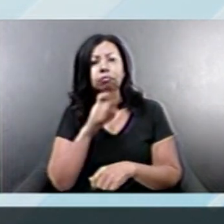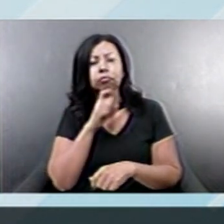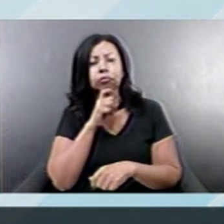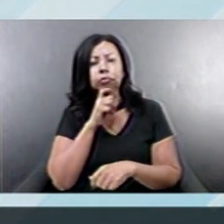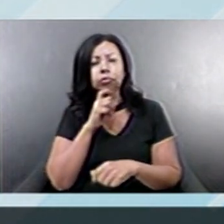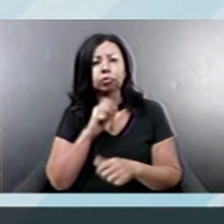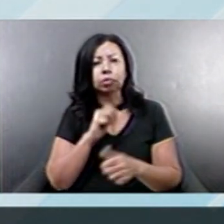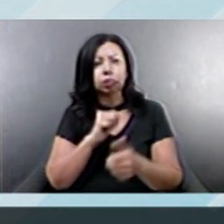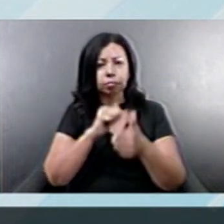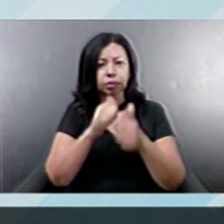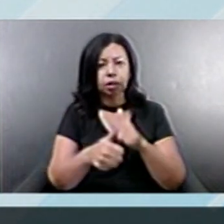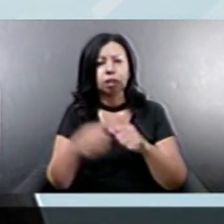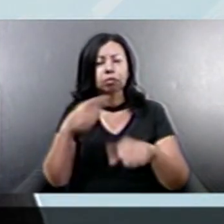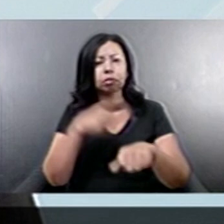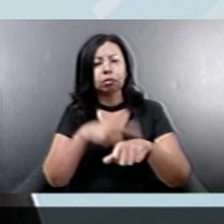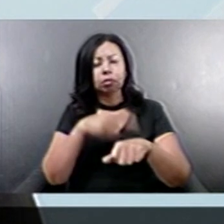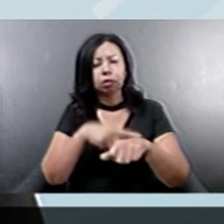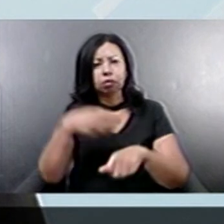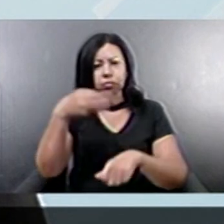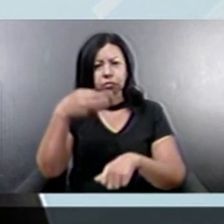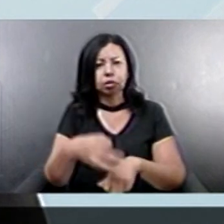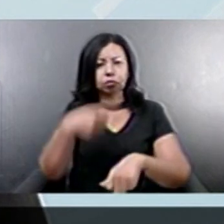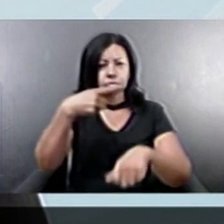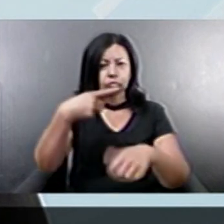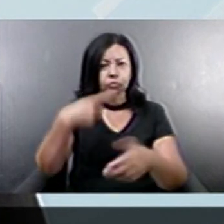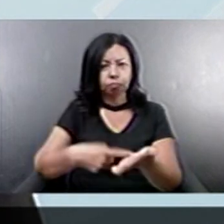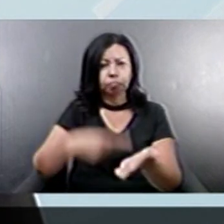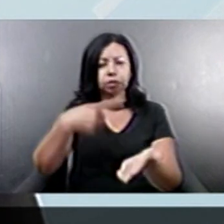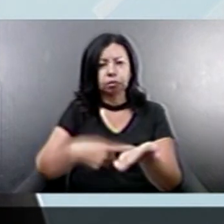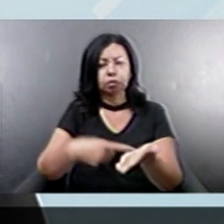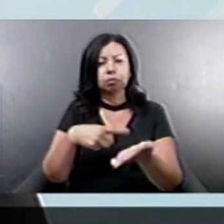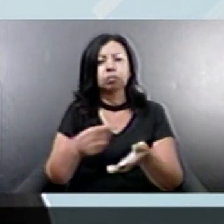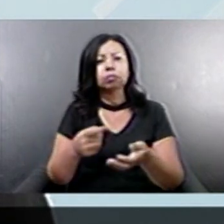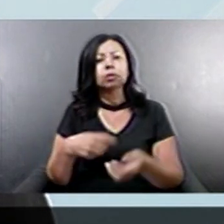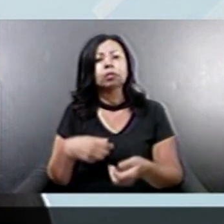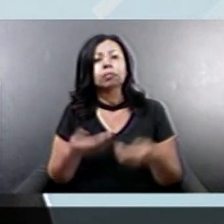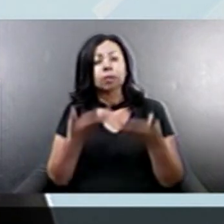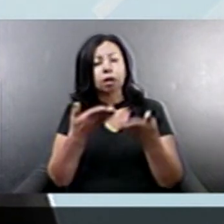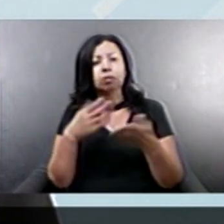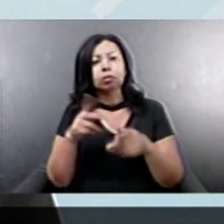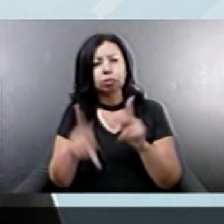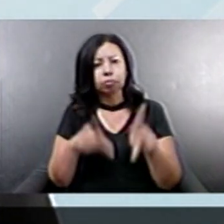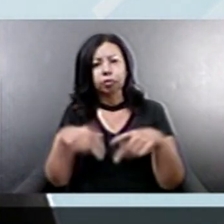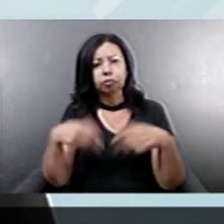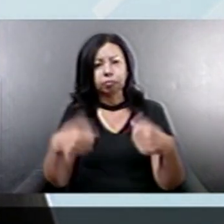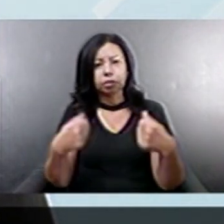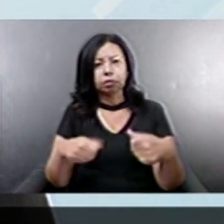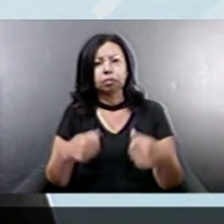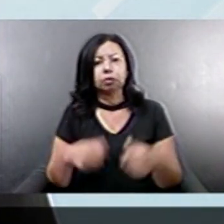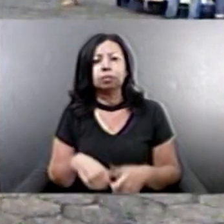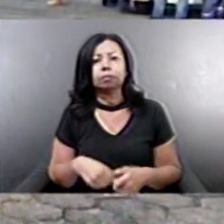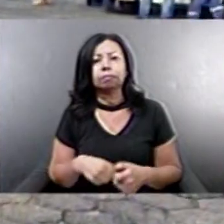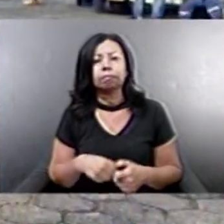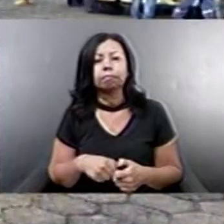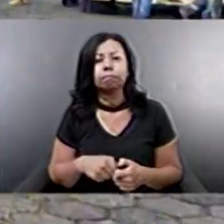ar-condicionado, adaptado, com horário rigorosamente cumprido, levando o conforto que você merece.